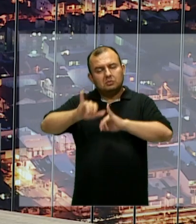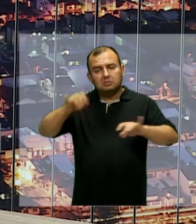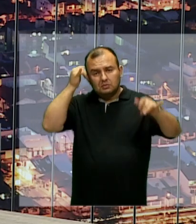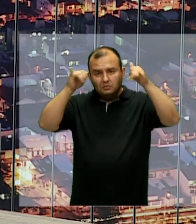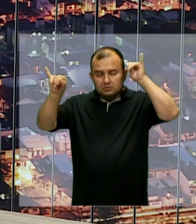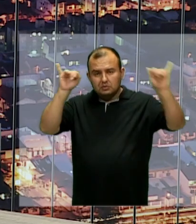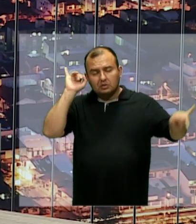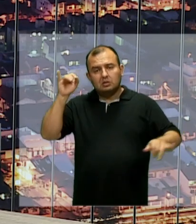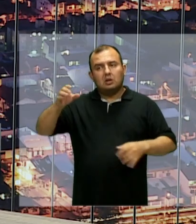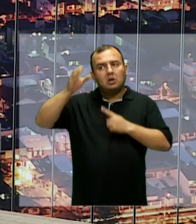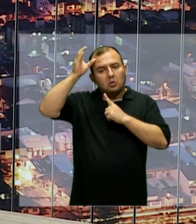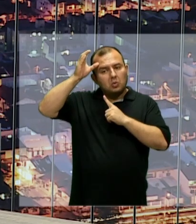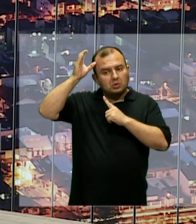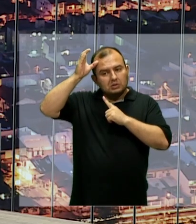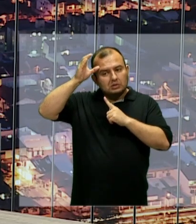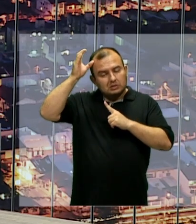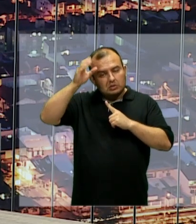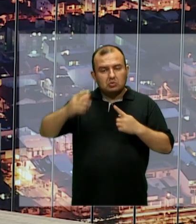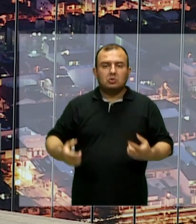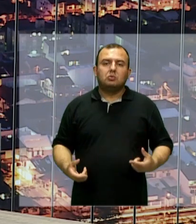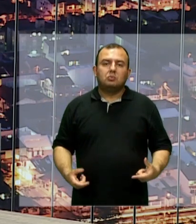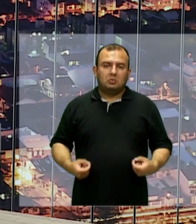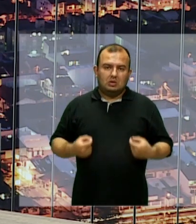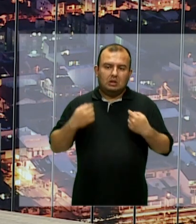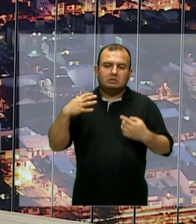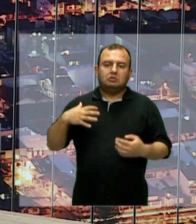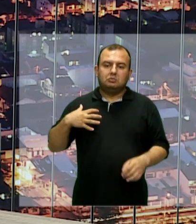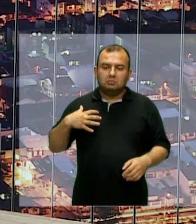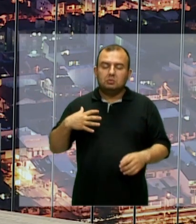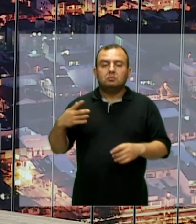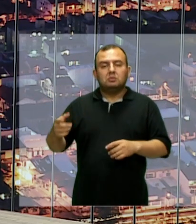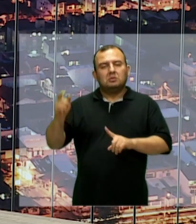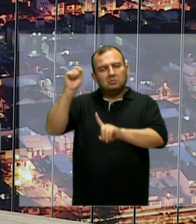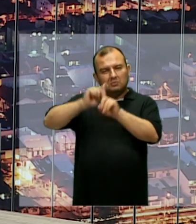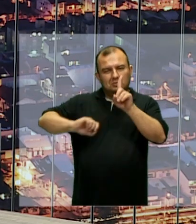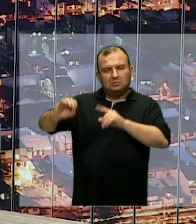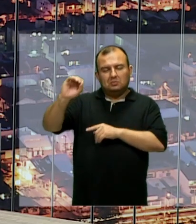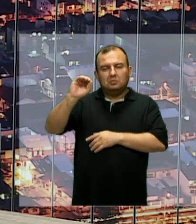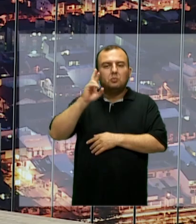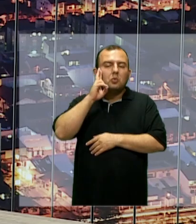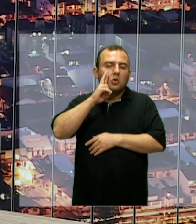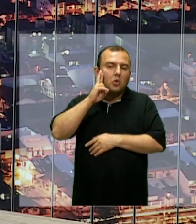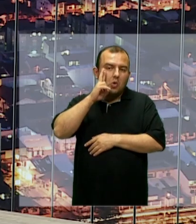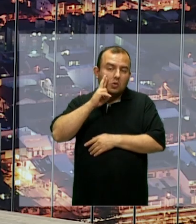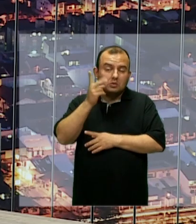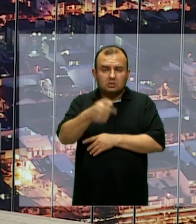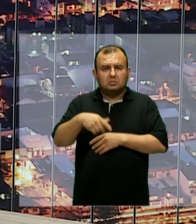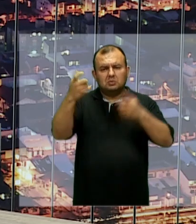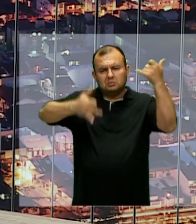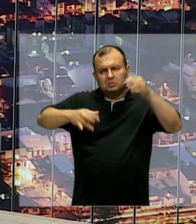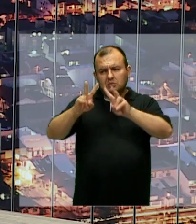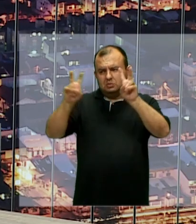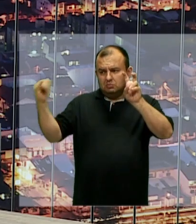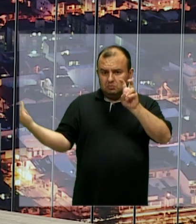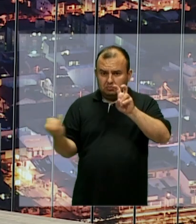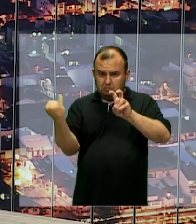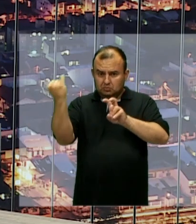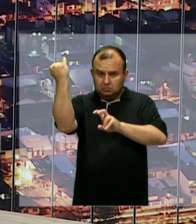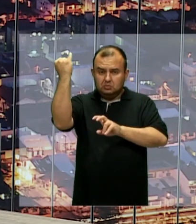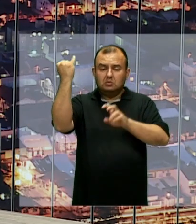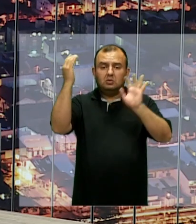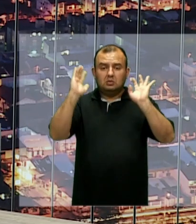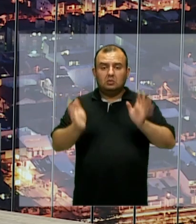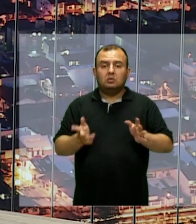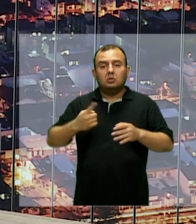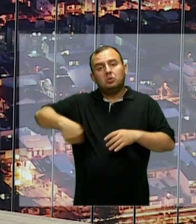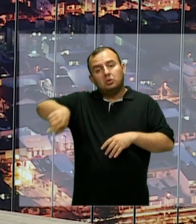prevenção e conscientização sobre o câncer de mama, o Outubro Rosa. E para falar desse importante assunto, já